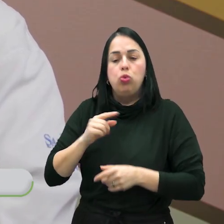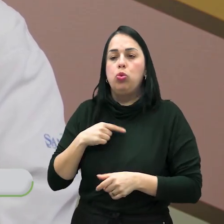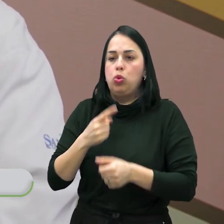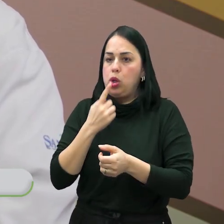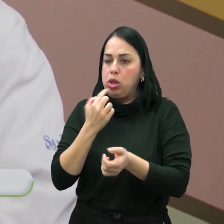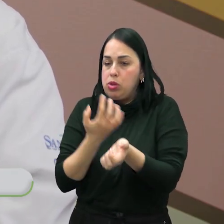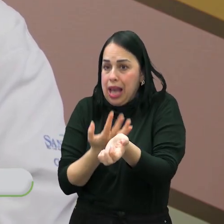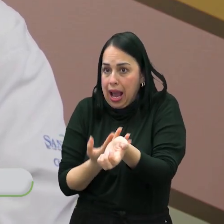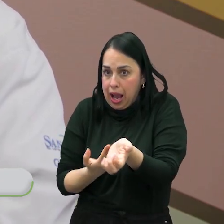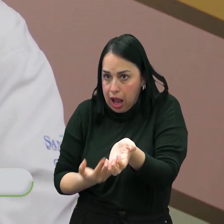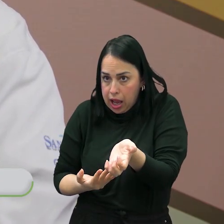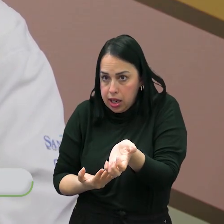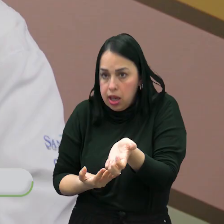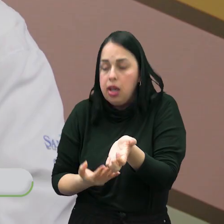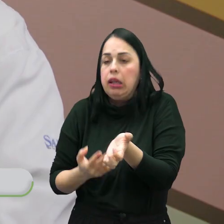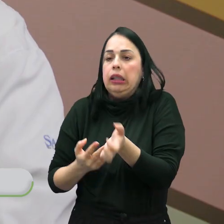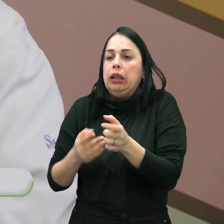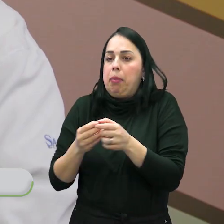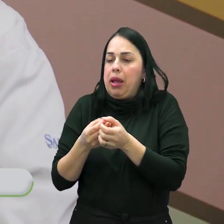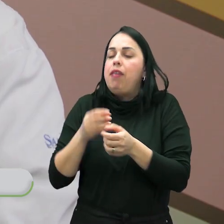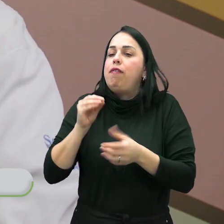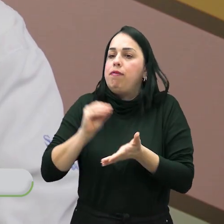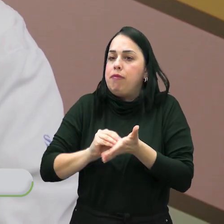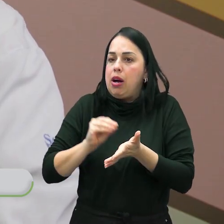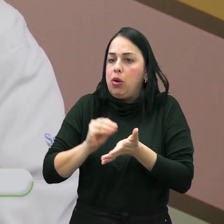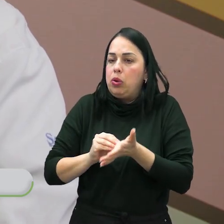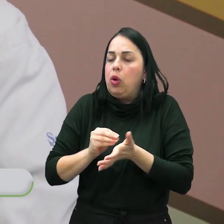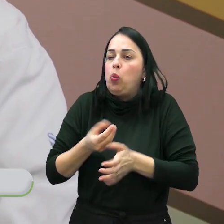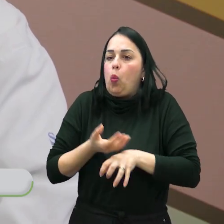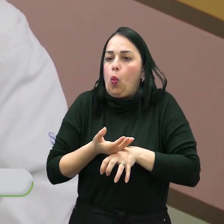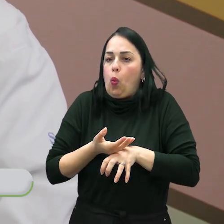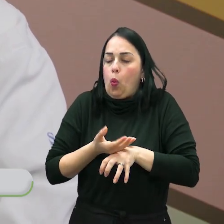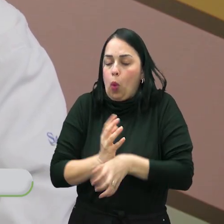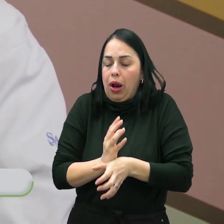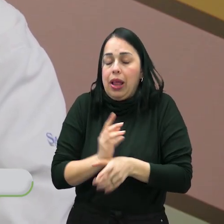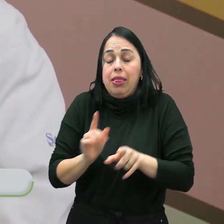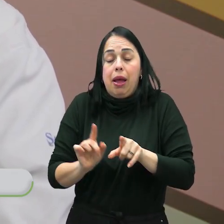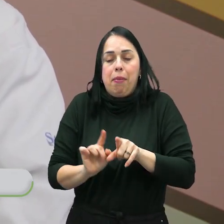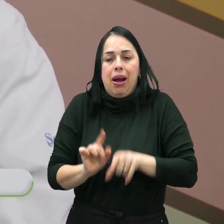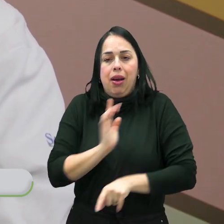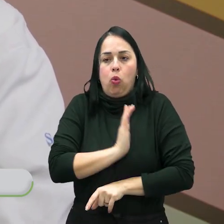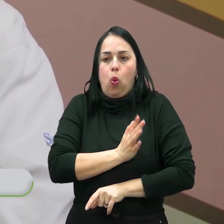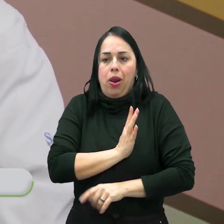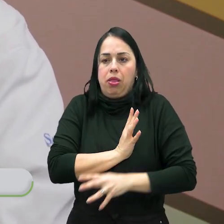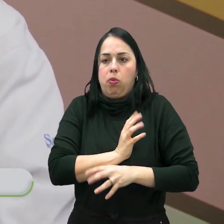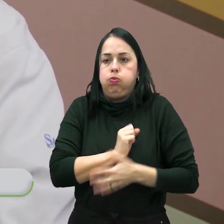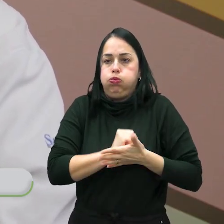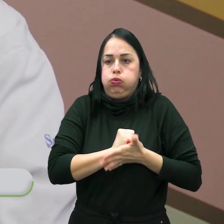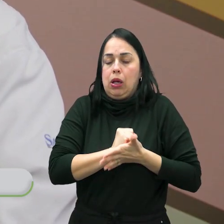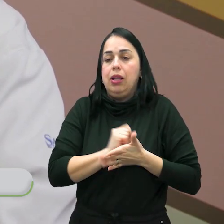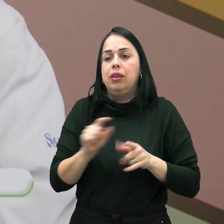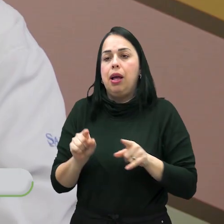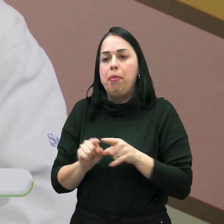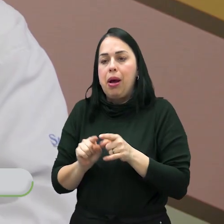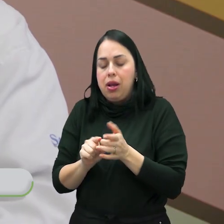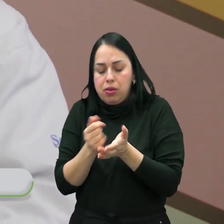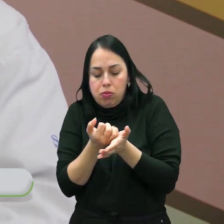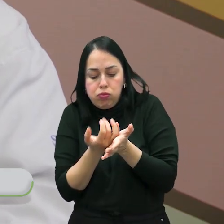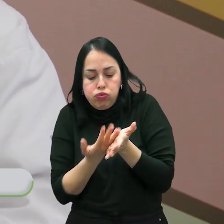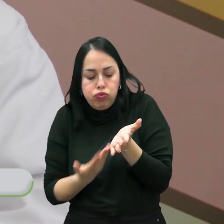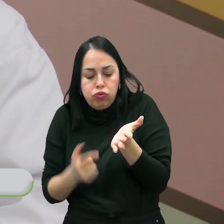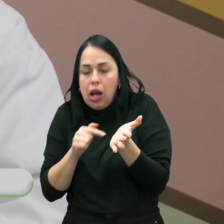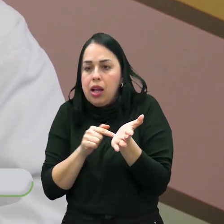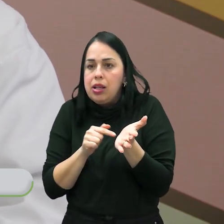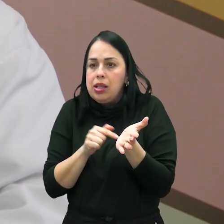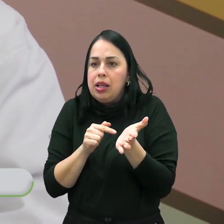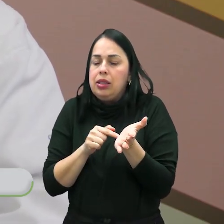não conseguir bombear o suficiente para todos os órgãos, né? E também tem os distúrbios da acidez do sangue e dos